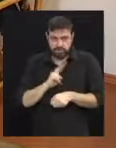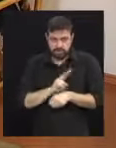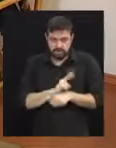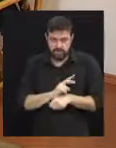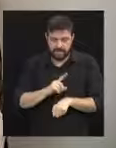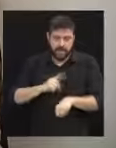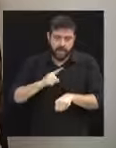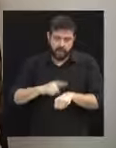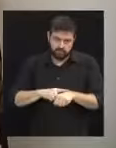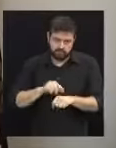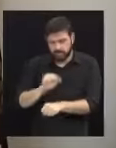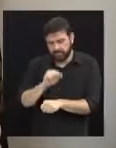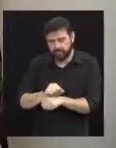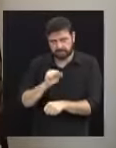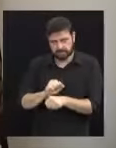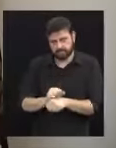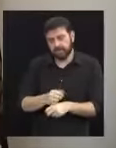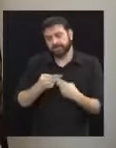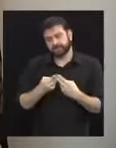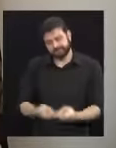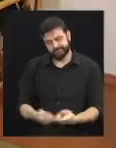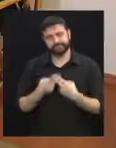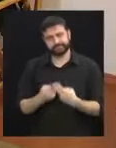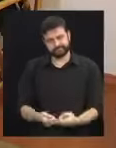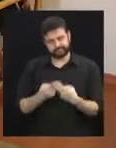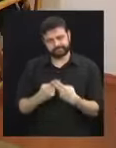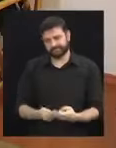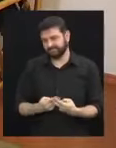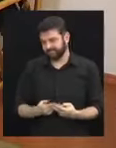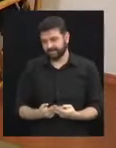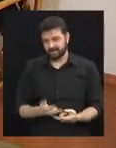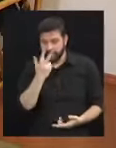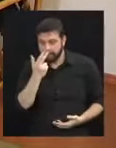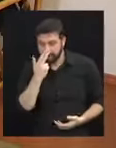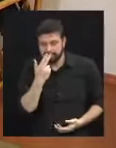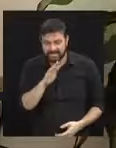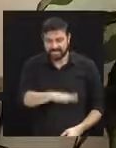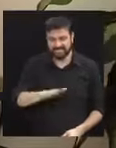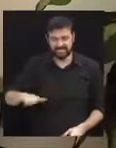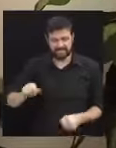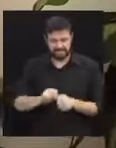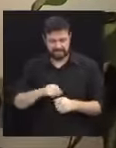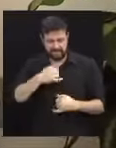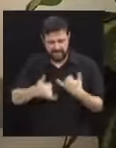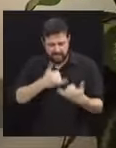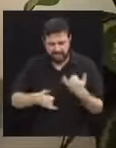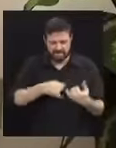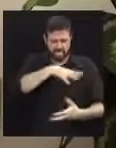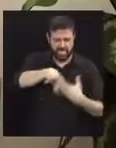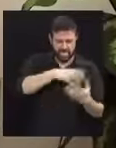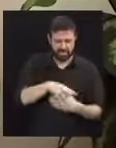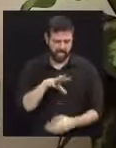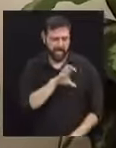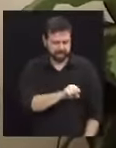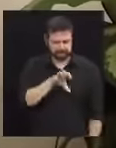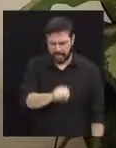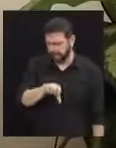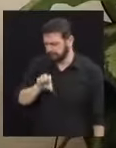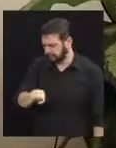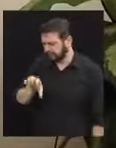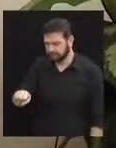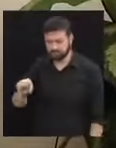que passa, tem que ter um pouco de paciência, não tem jeito. Muita paciência, porque ele é igual criança, ele vai fazer bagunça, ele vai comer as coisas, mas